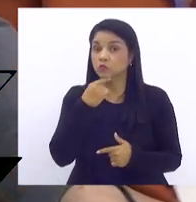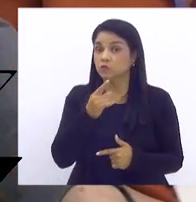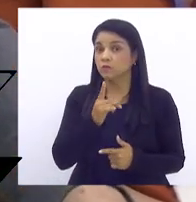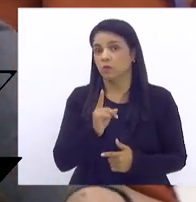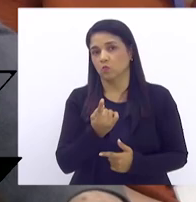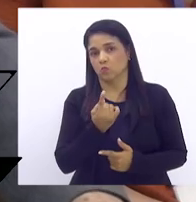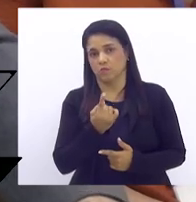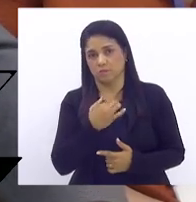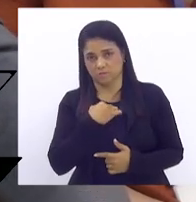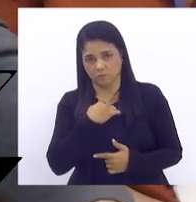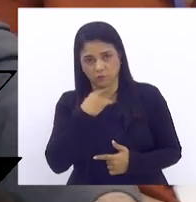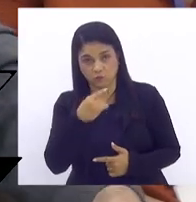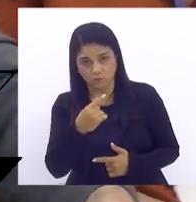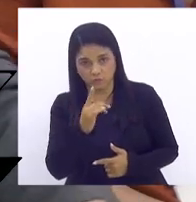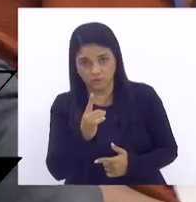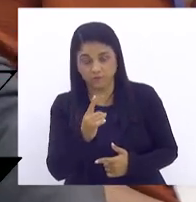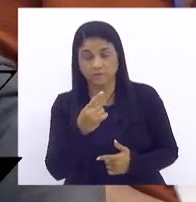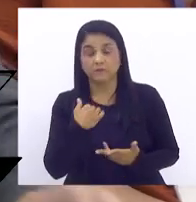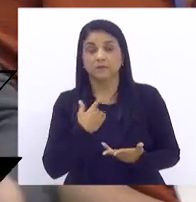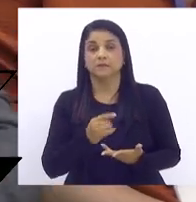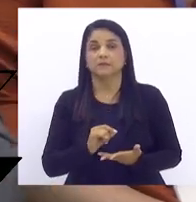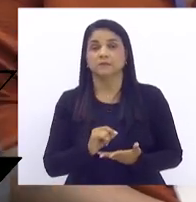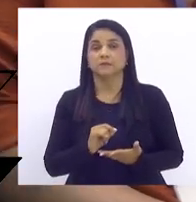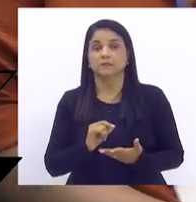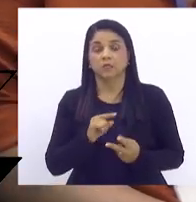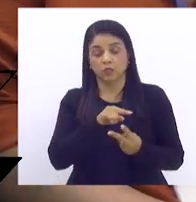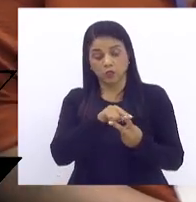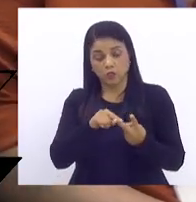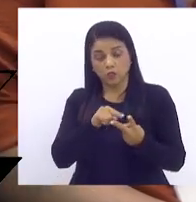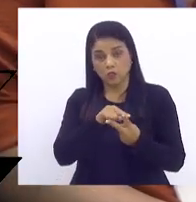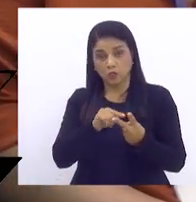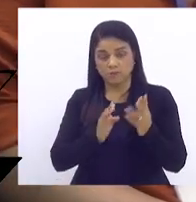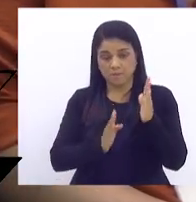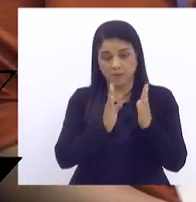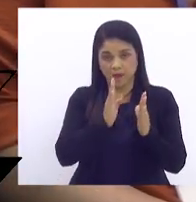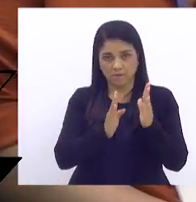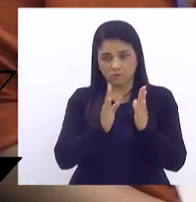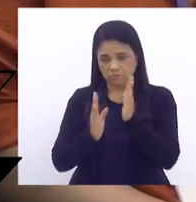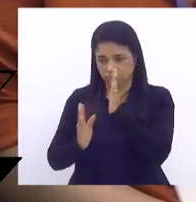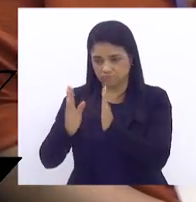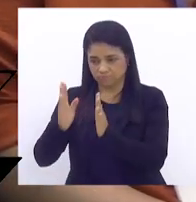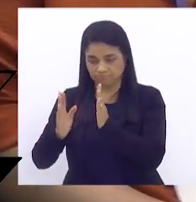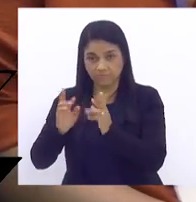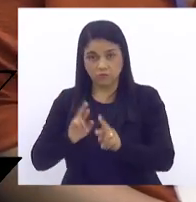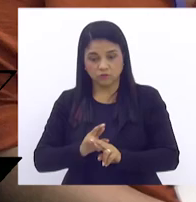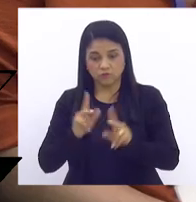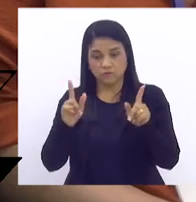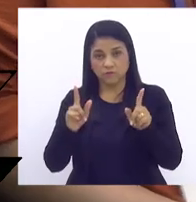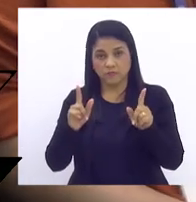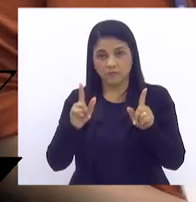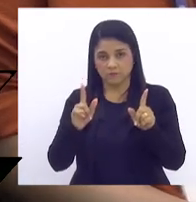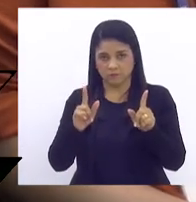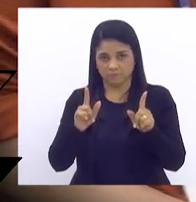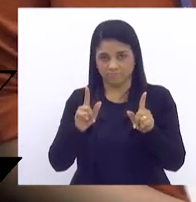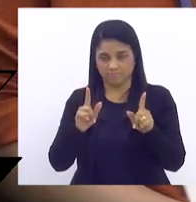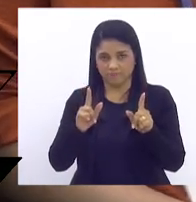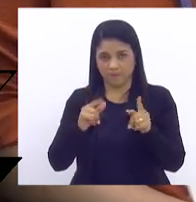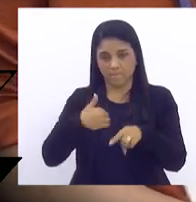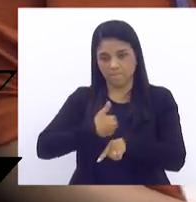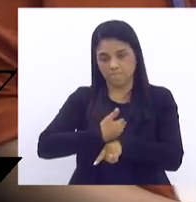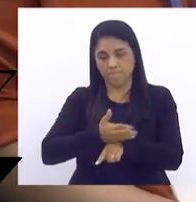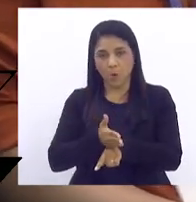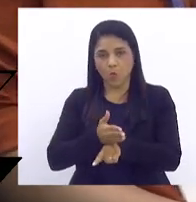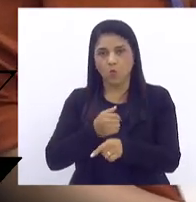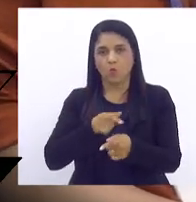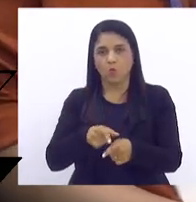né, com relação a gente ter dois prazos diferenciados de prescrição quando se trata de